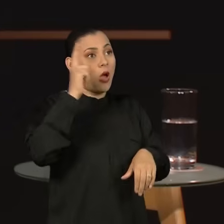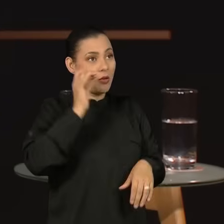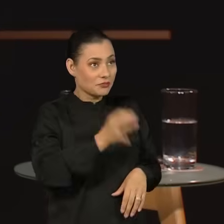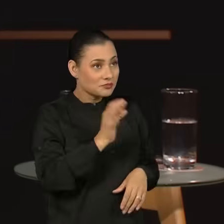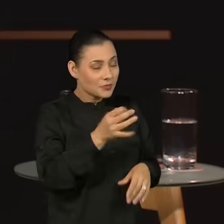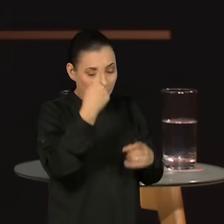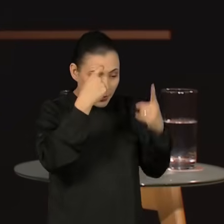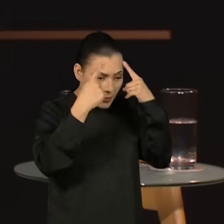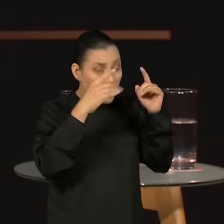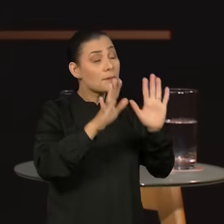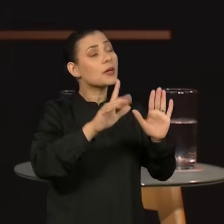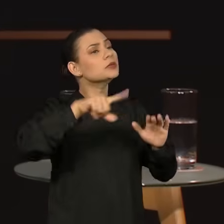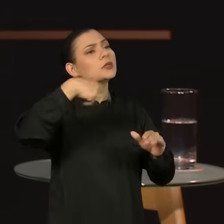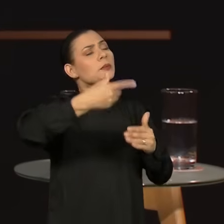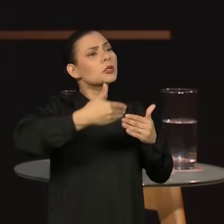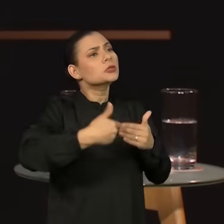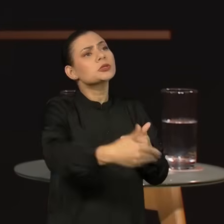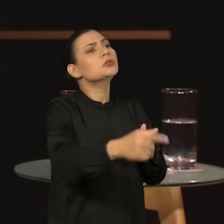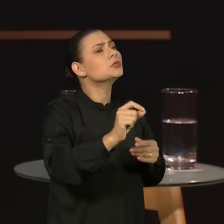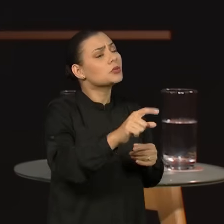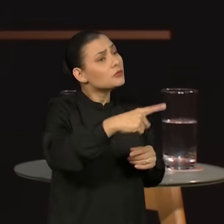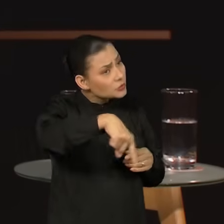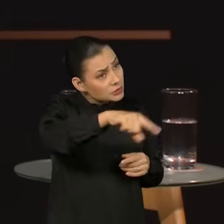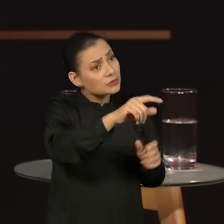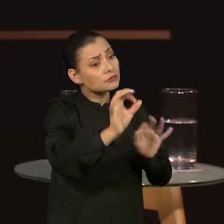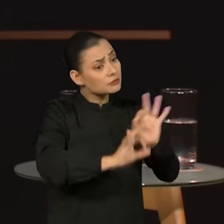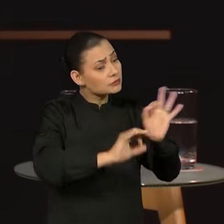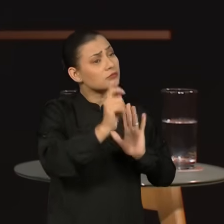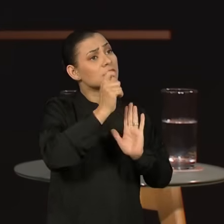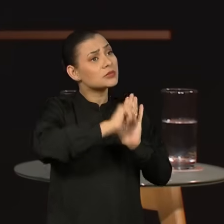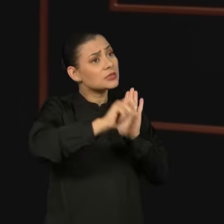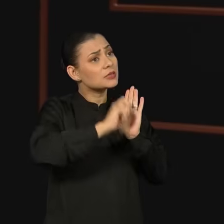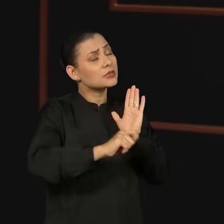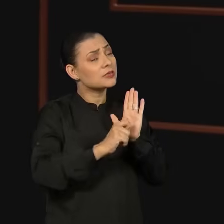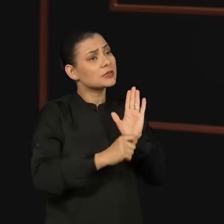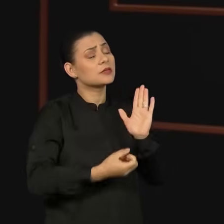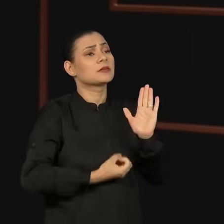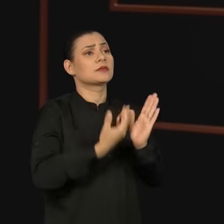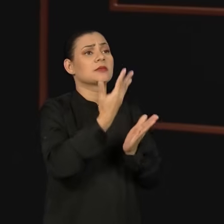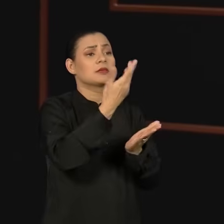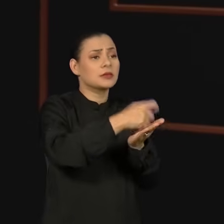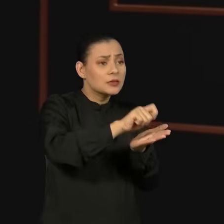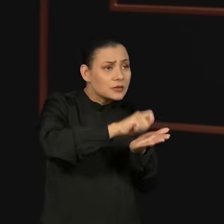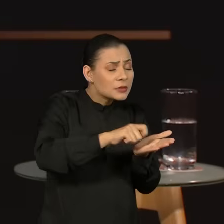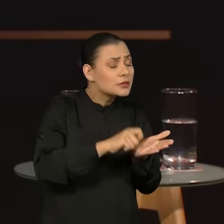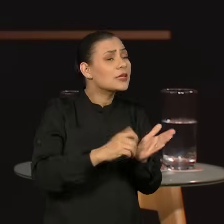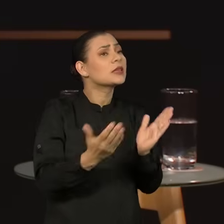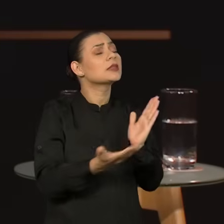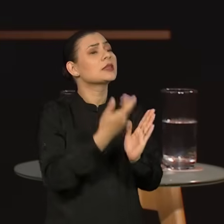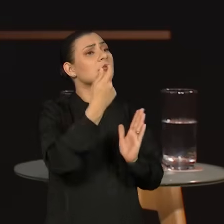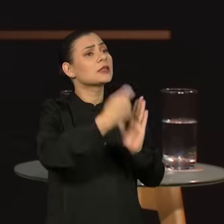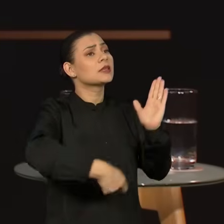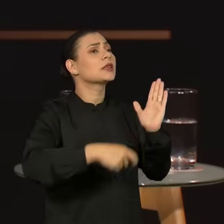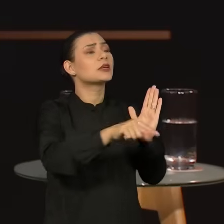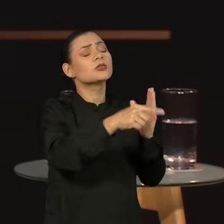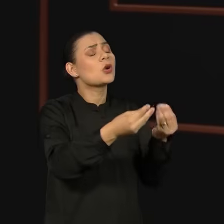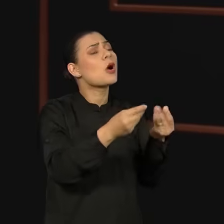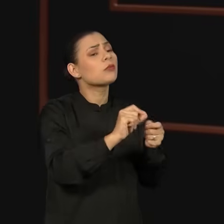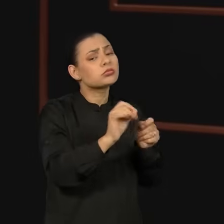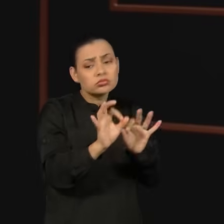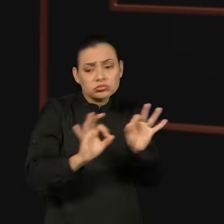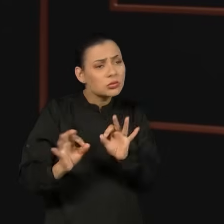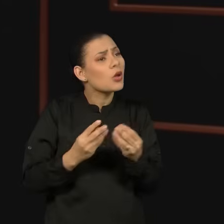né? Até que um dia, vocês tiveram que escrever um texto, iam estrear o Folias Bíblicas e tiveram que escrever um texto. Como é que foi isso?